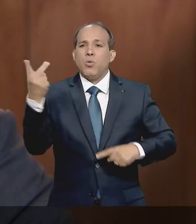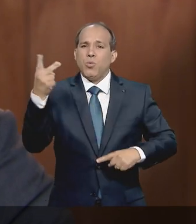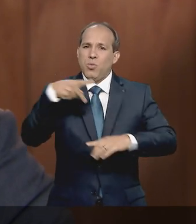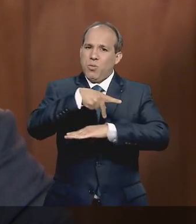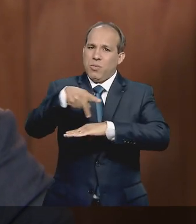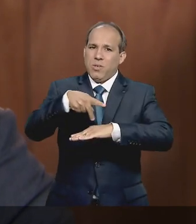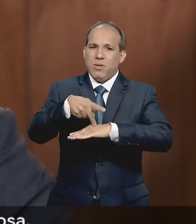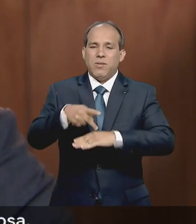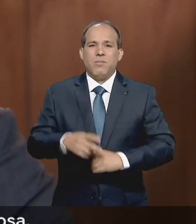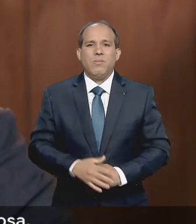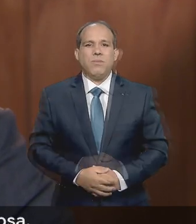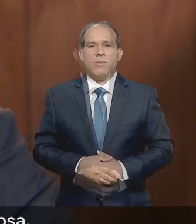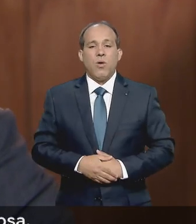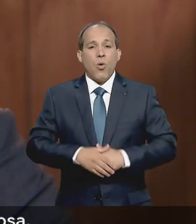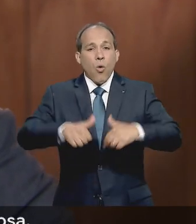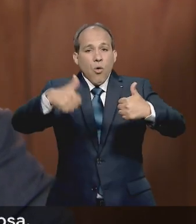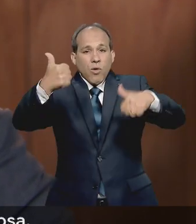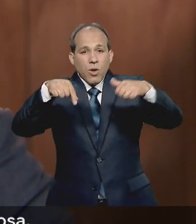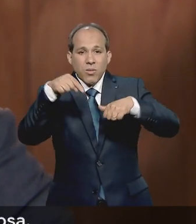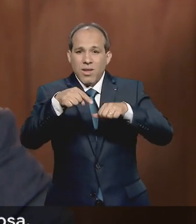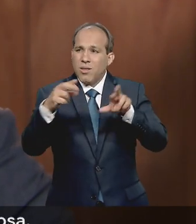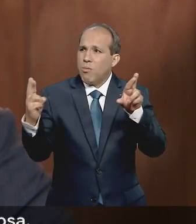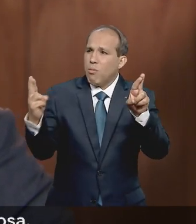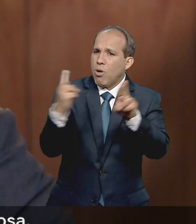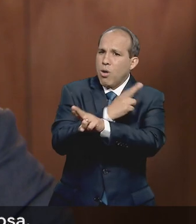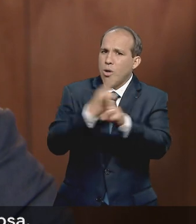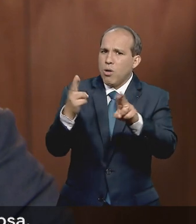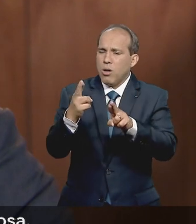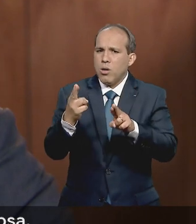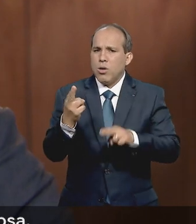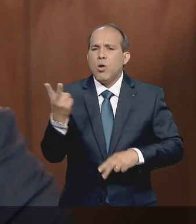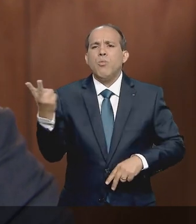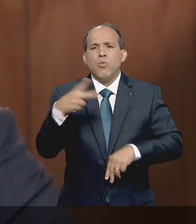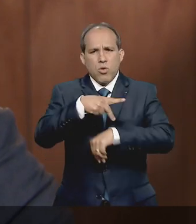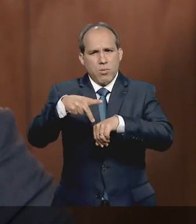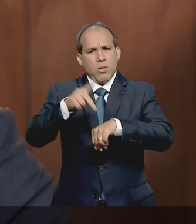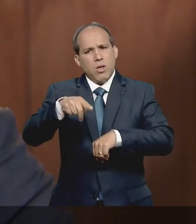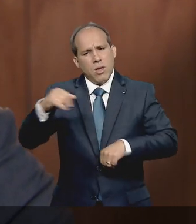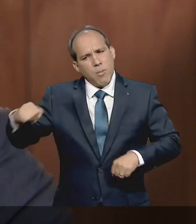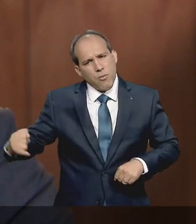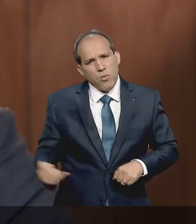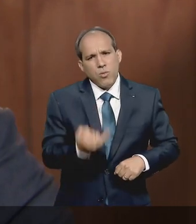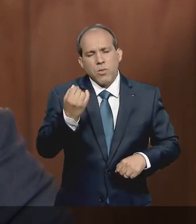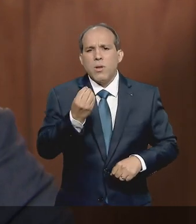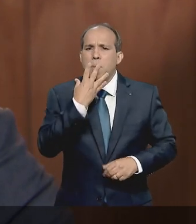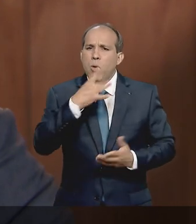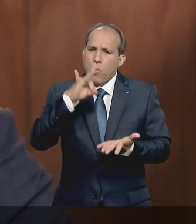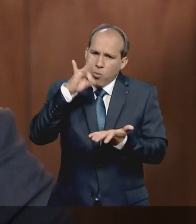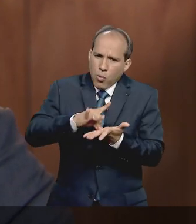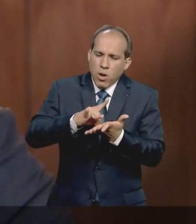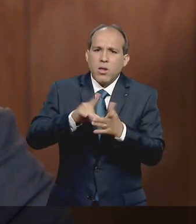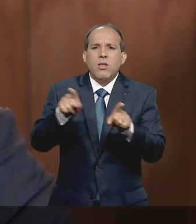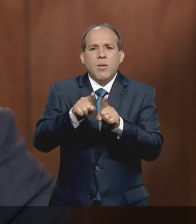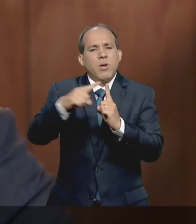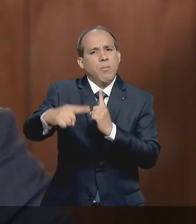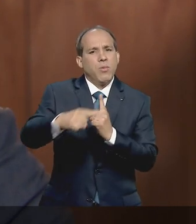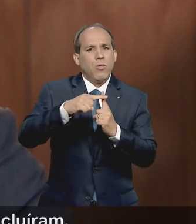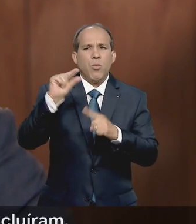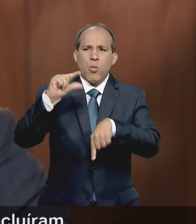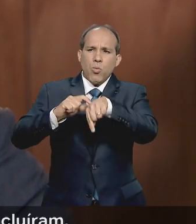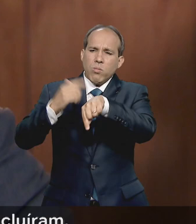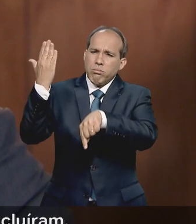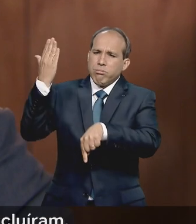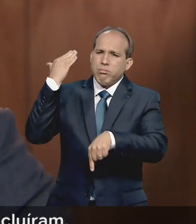países e o balanço dessa relação mutuamente proveitosa é bastante concreto e positivo há